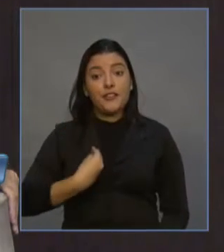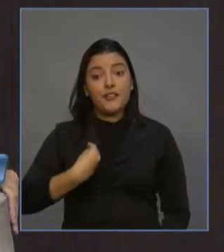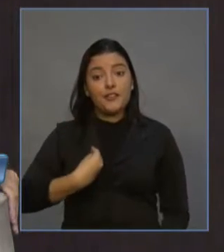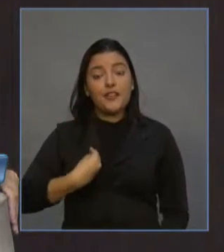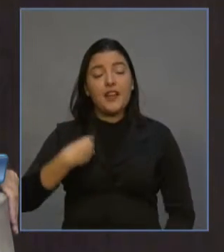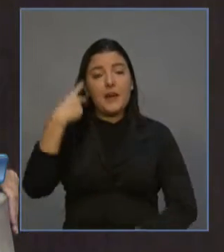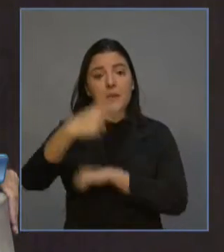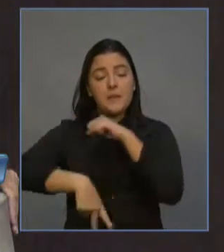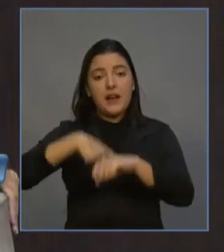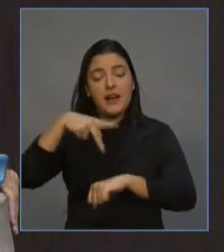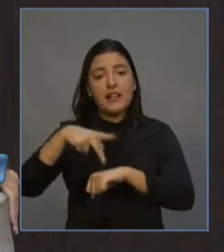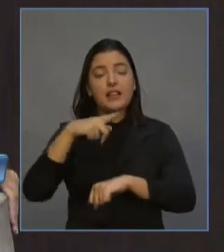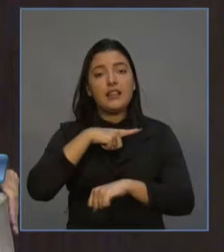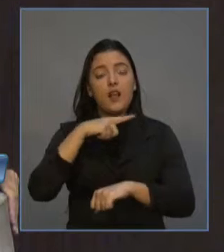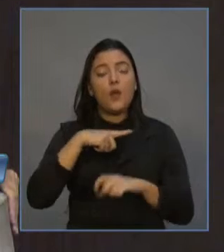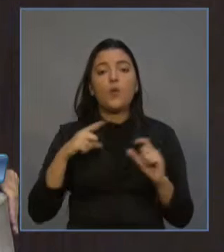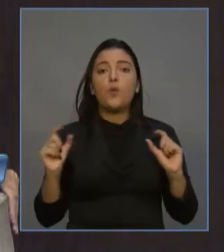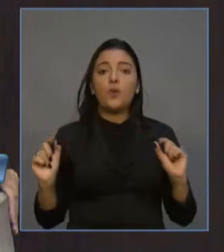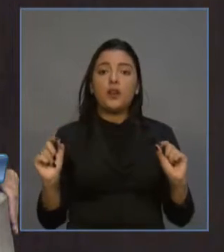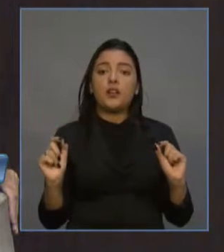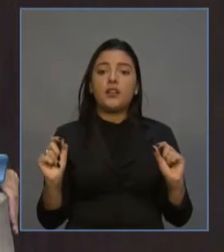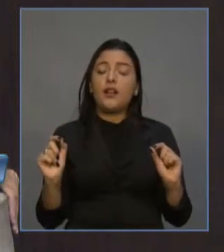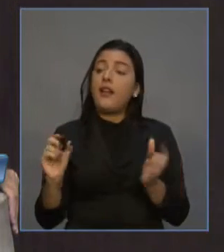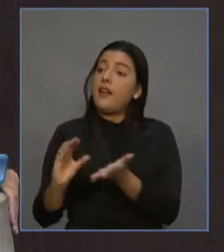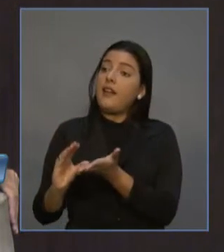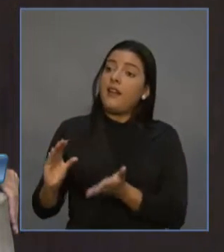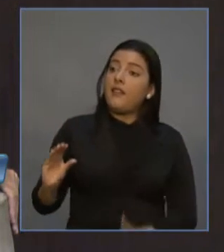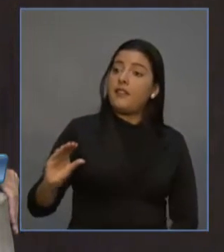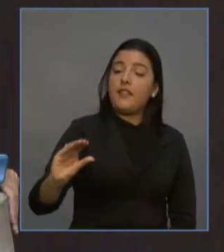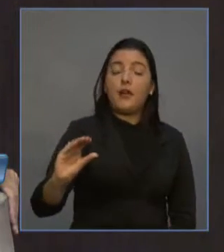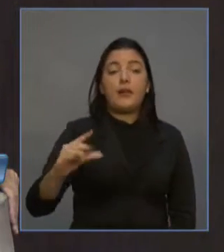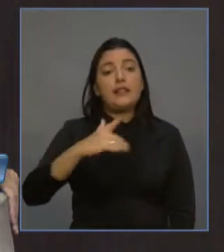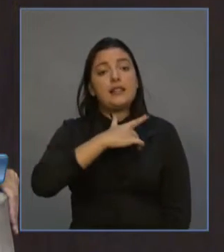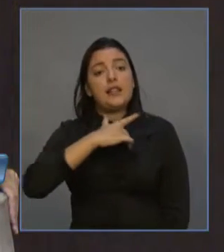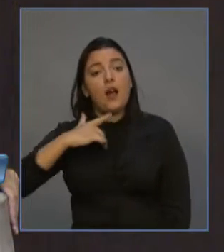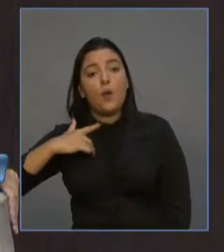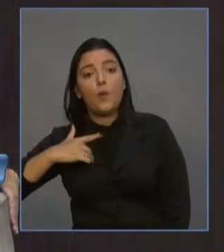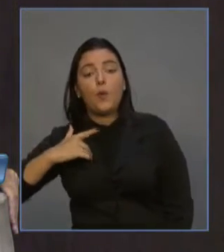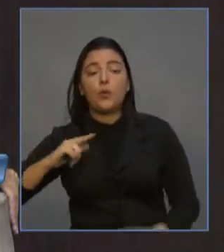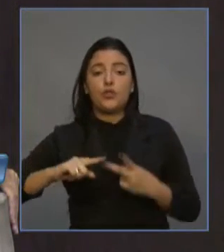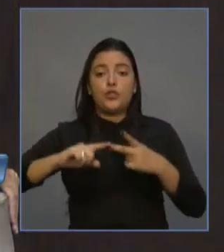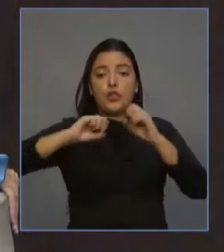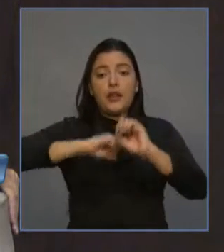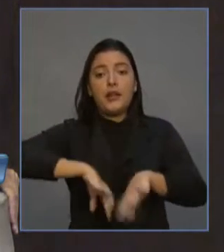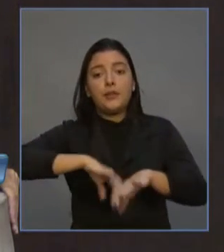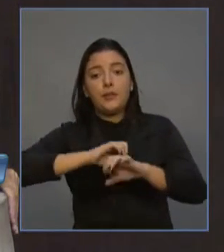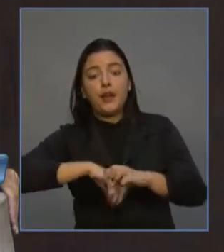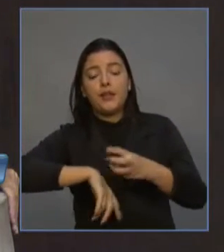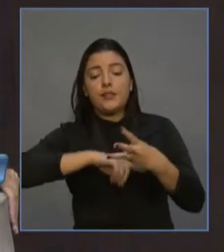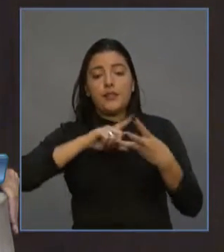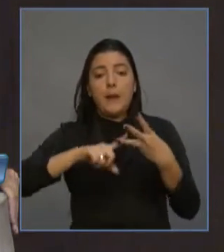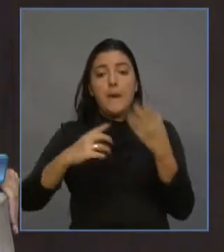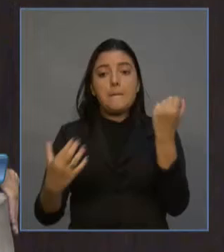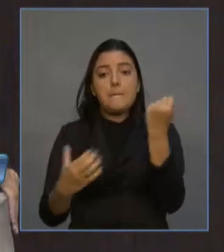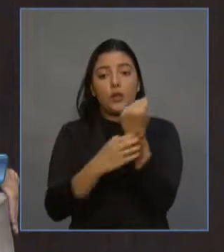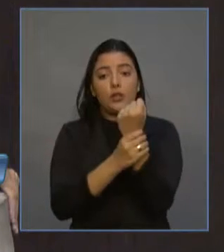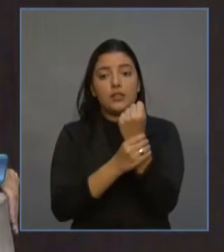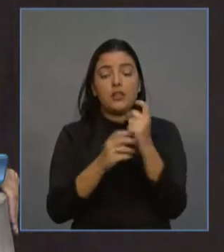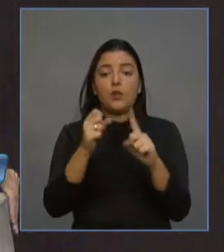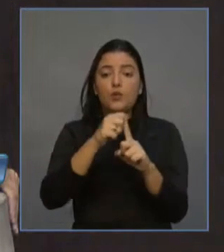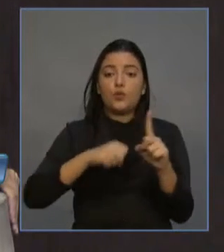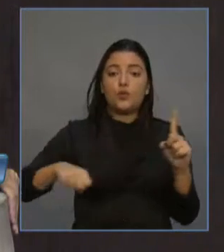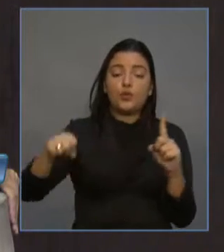país que tenha minimamente investimento em saúde, educação, proteção